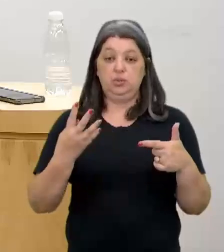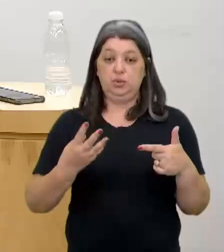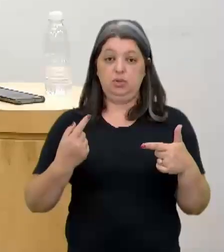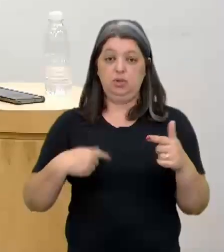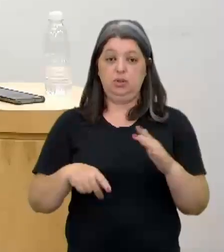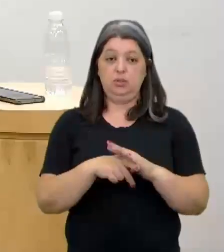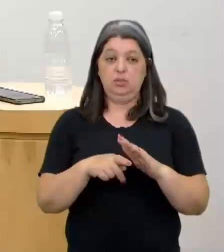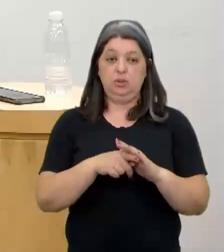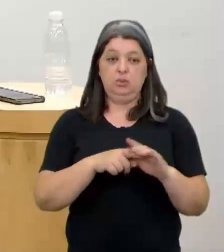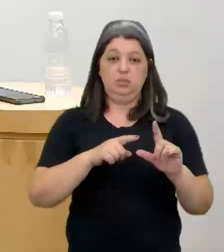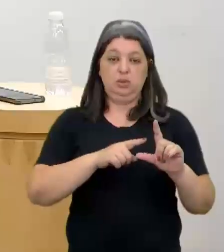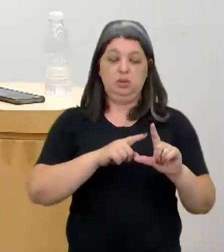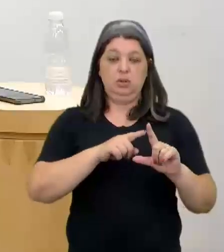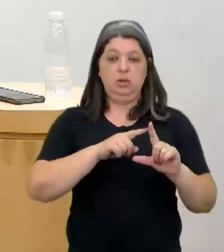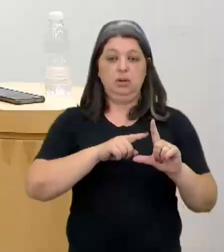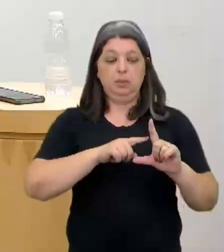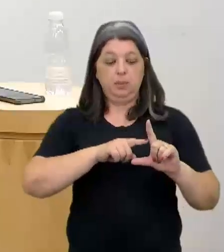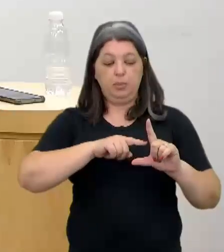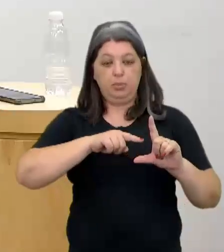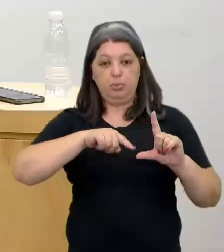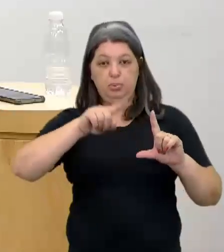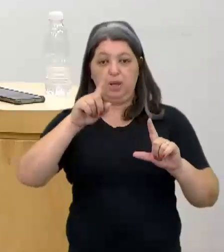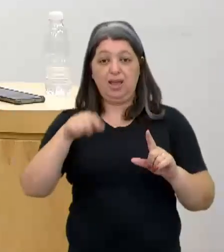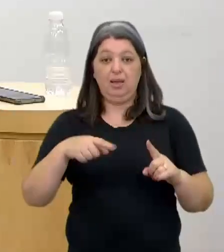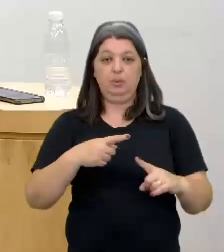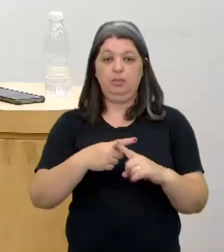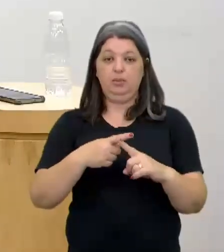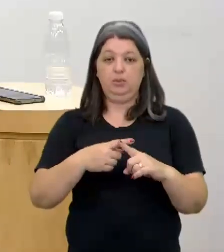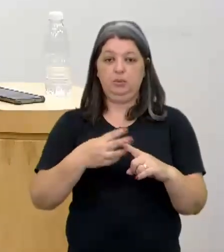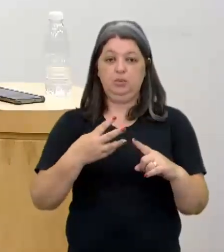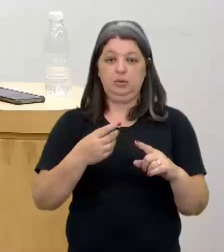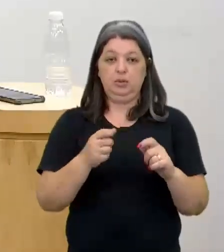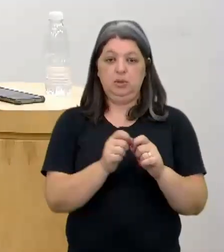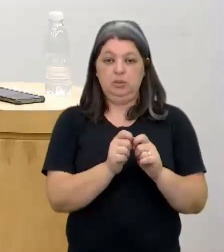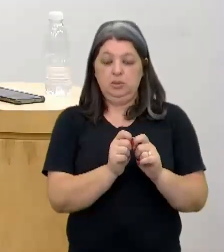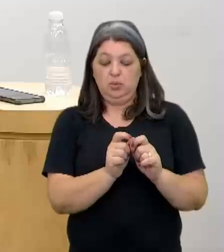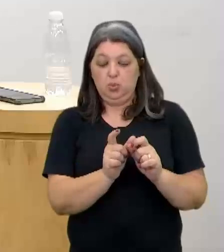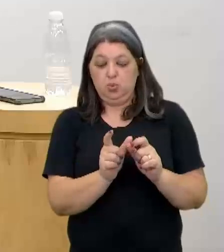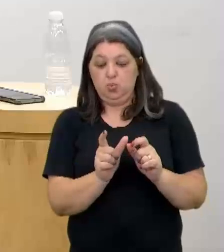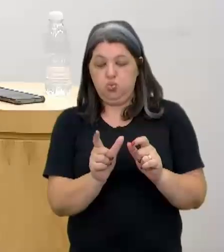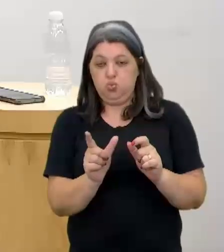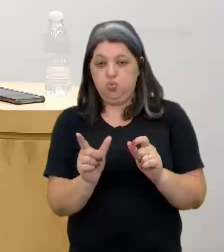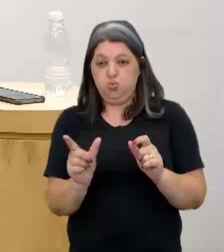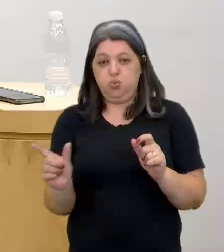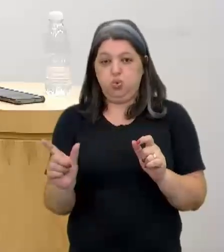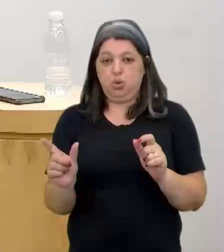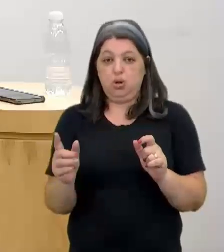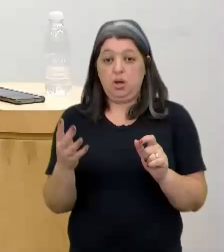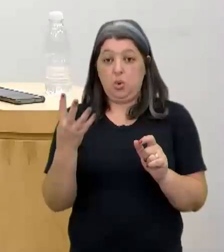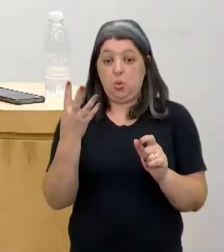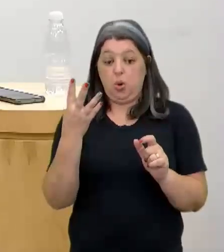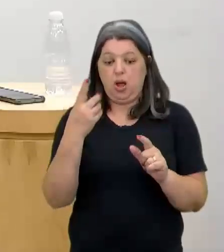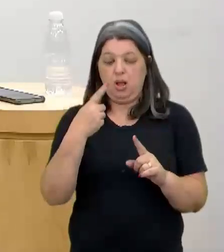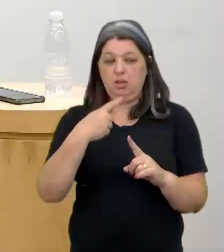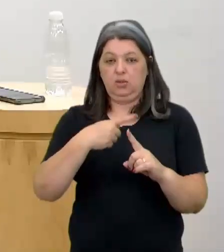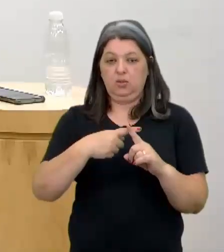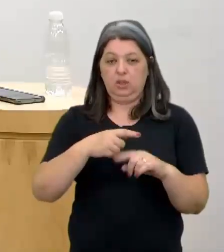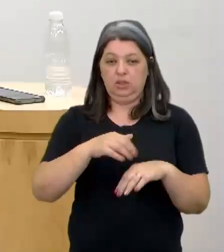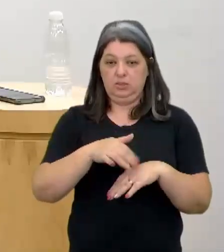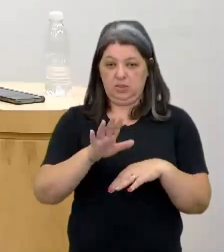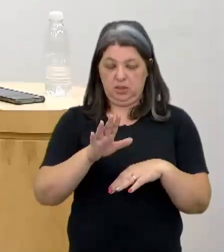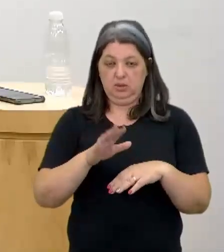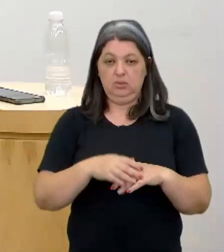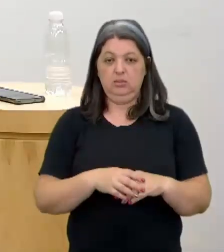foi multiplicado por 4. Então, o meu 0π, que era aqui, ele vai ter que ser 4 vezes maior. Então, a subidinha descidinha, que era